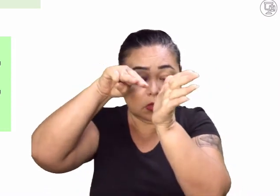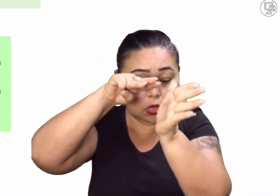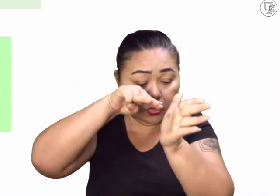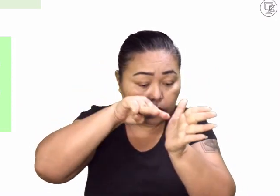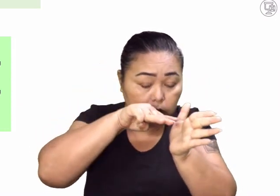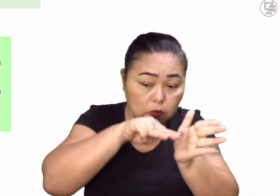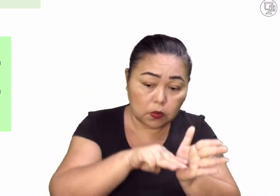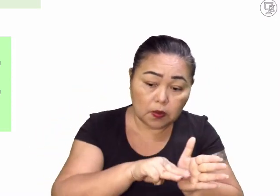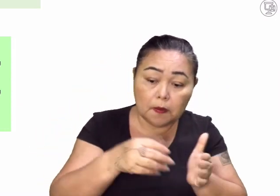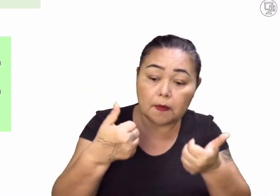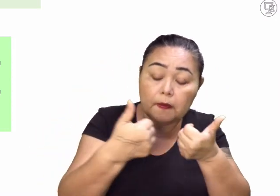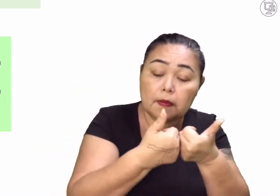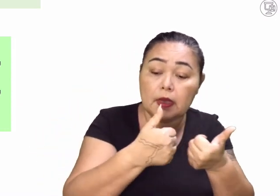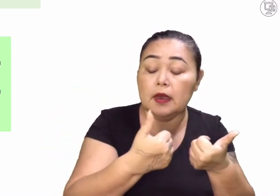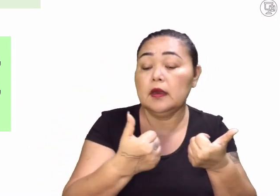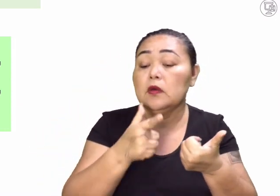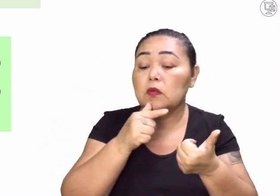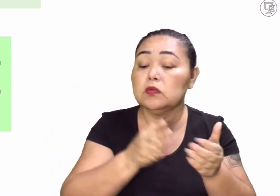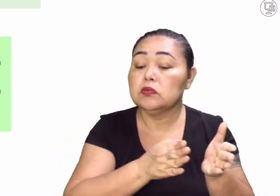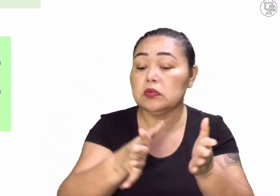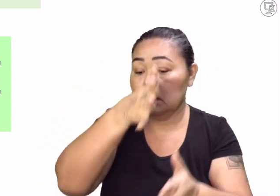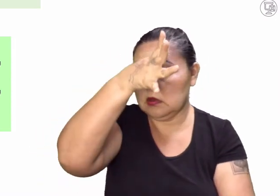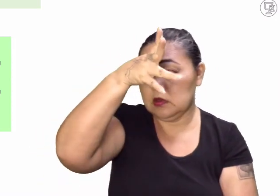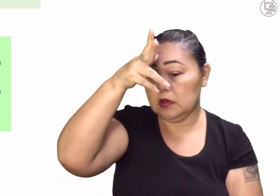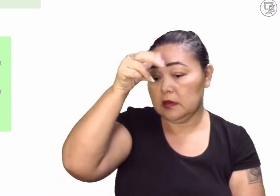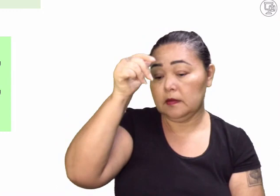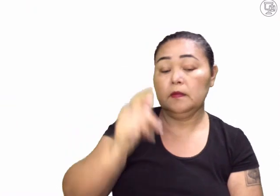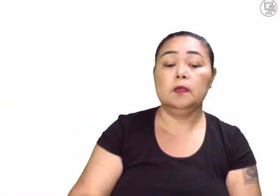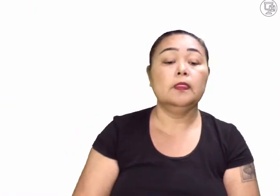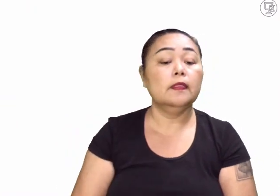no Rio Amazonas, não é isso? Exatamente. Vamos lá.